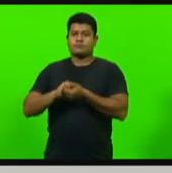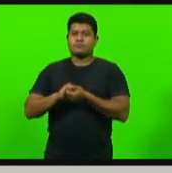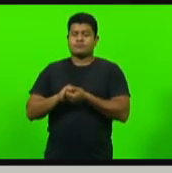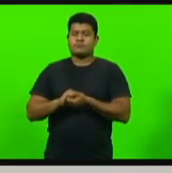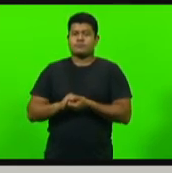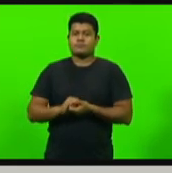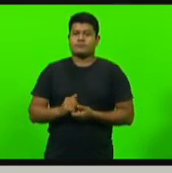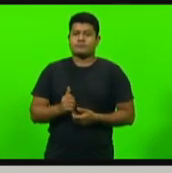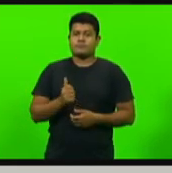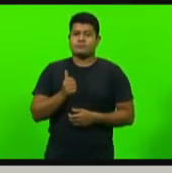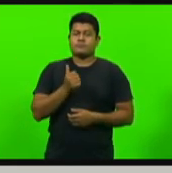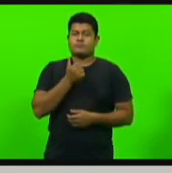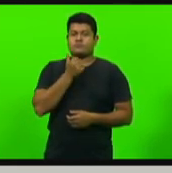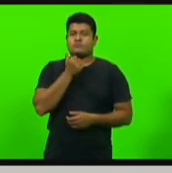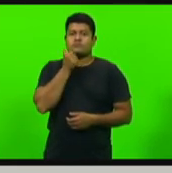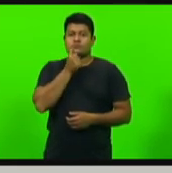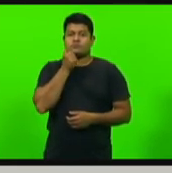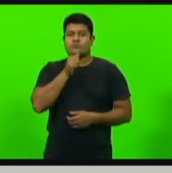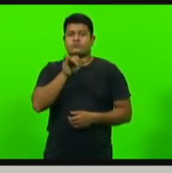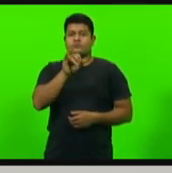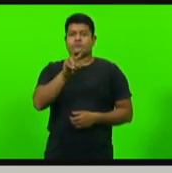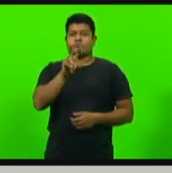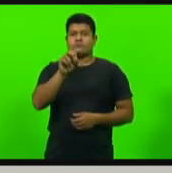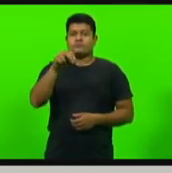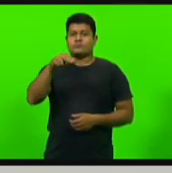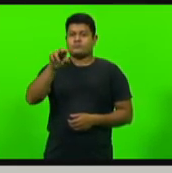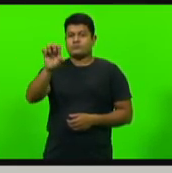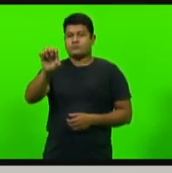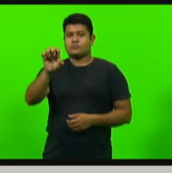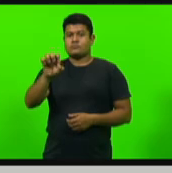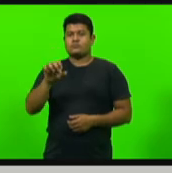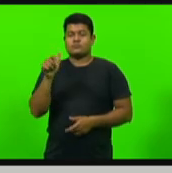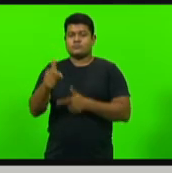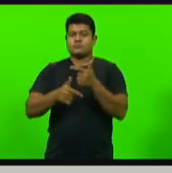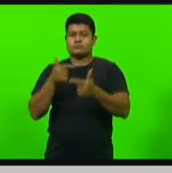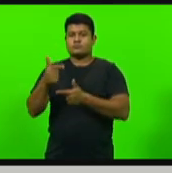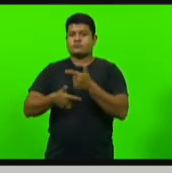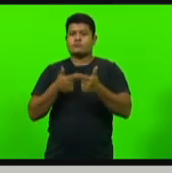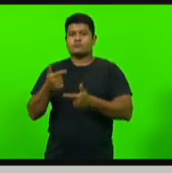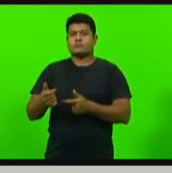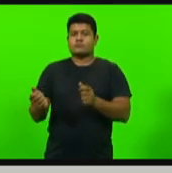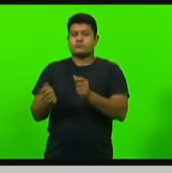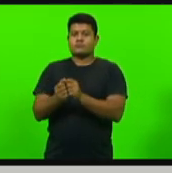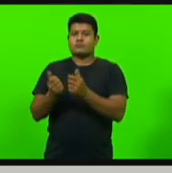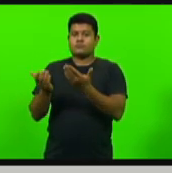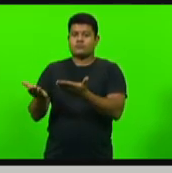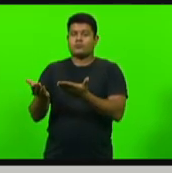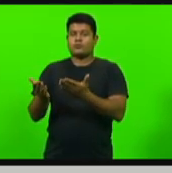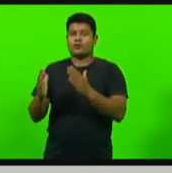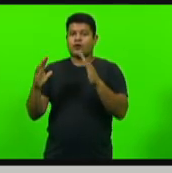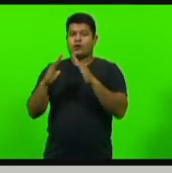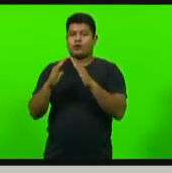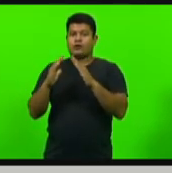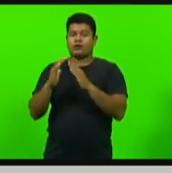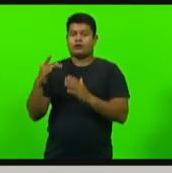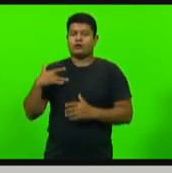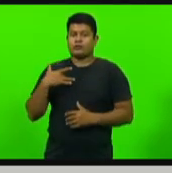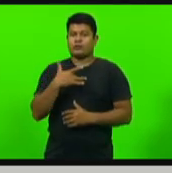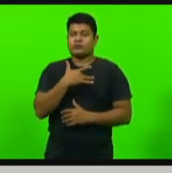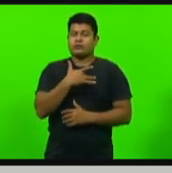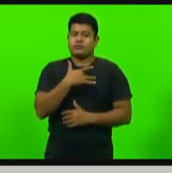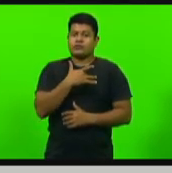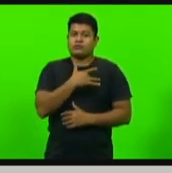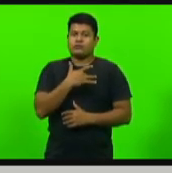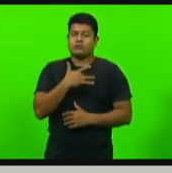cumprimentando a irmã Ivone Antônio Fernandes pelo trabalho junto à maternidade do hospital e maternidade